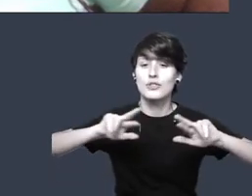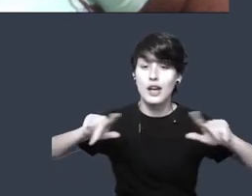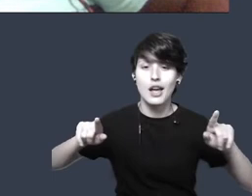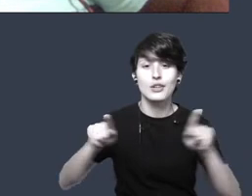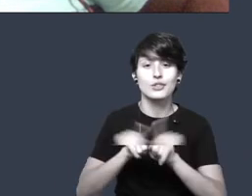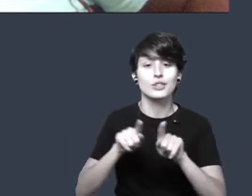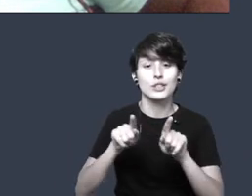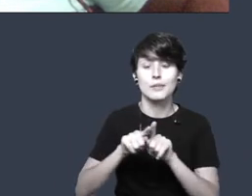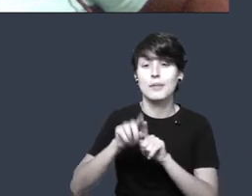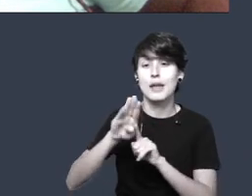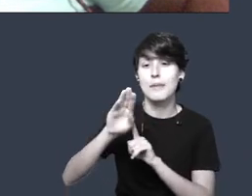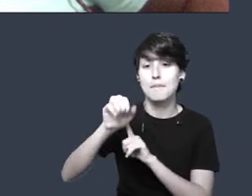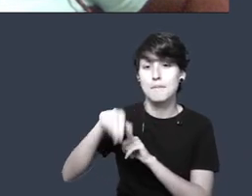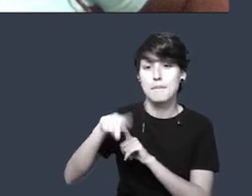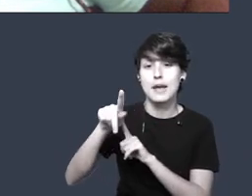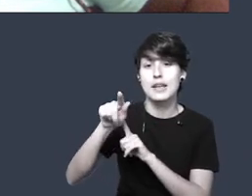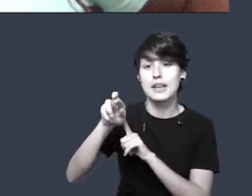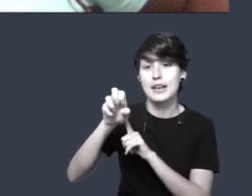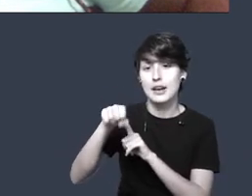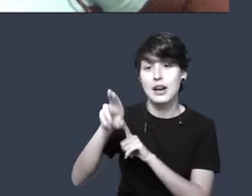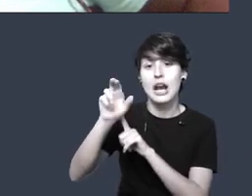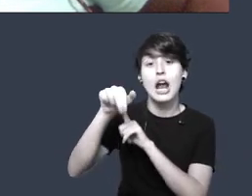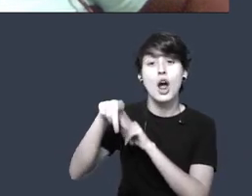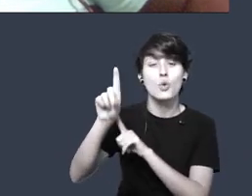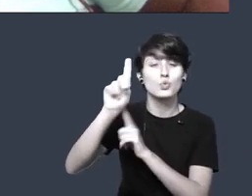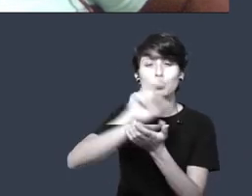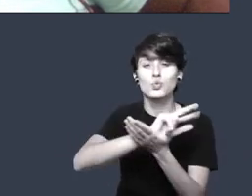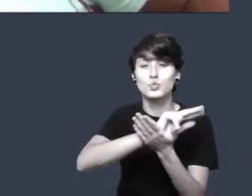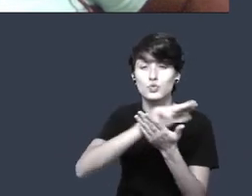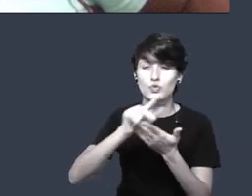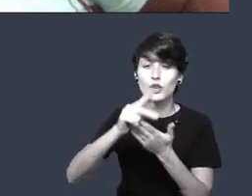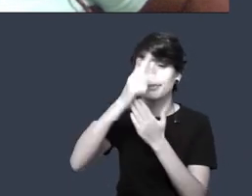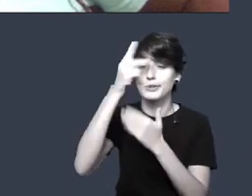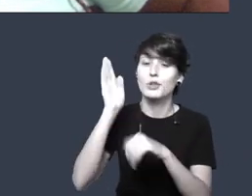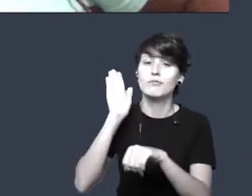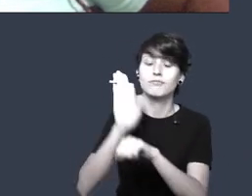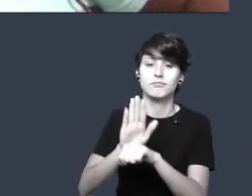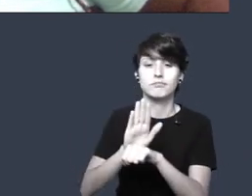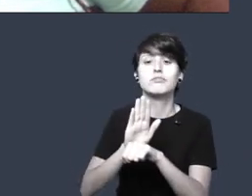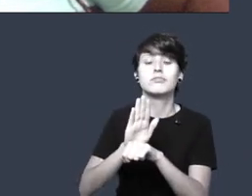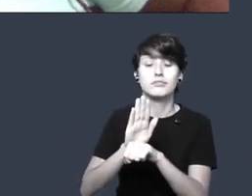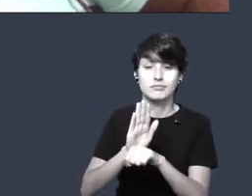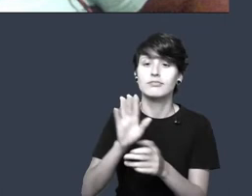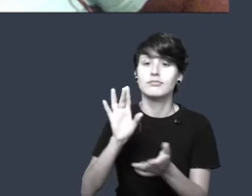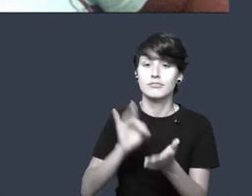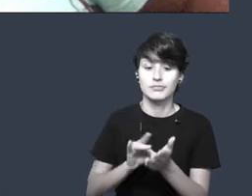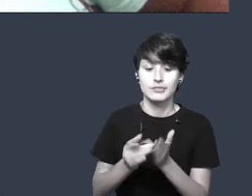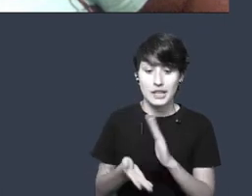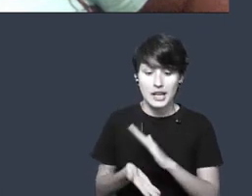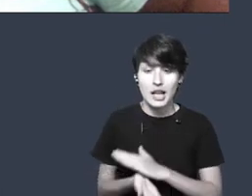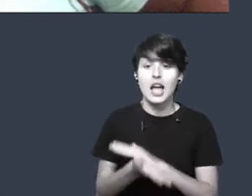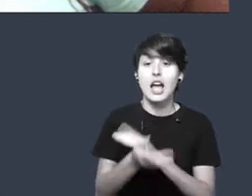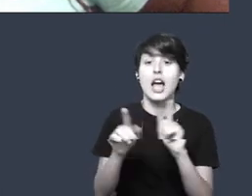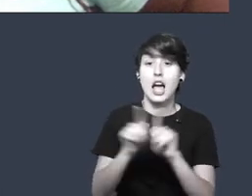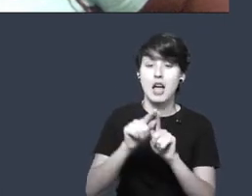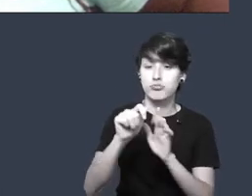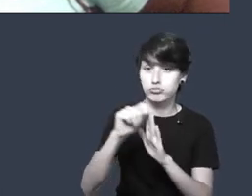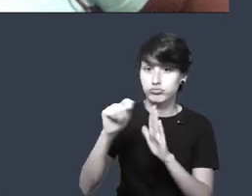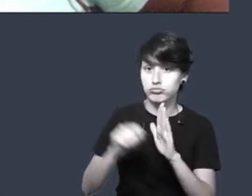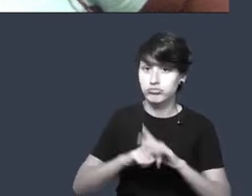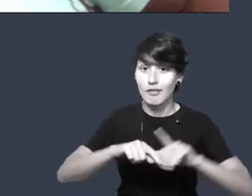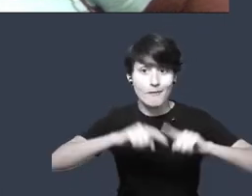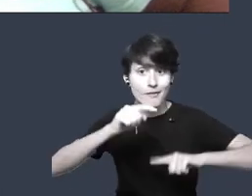de vários backgrounds e enfim, diversas pessoas contribuir para esses algoritmos ou para essas ferramentas,